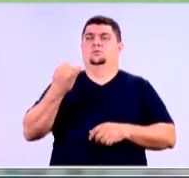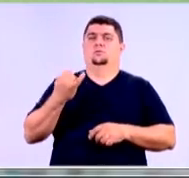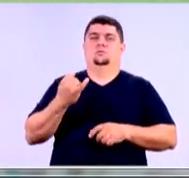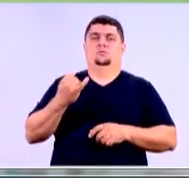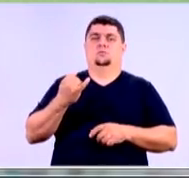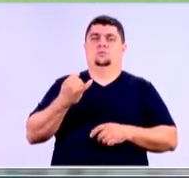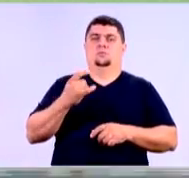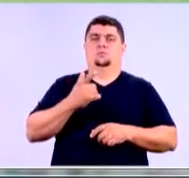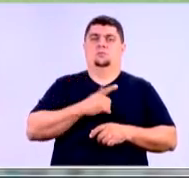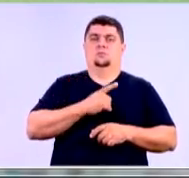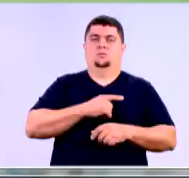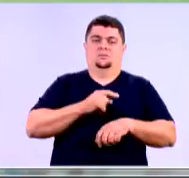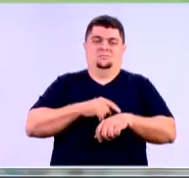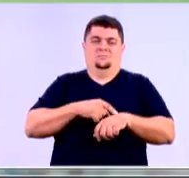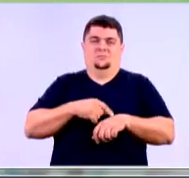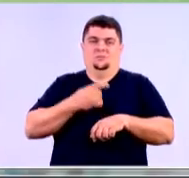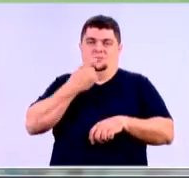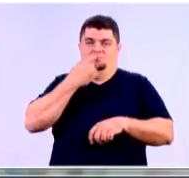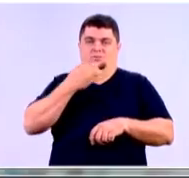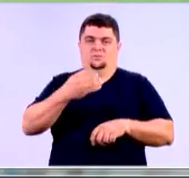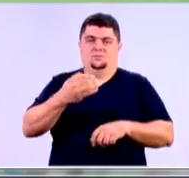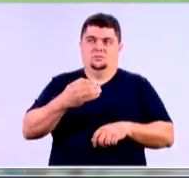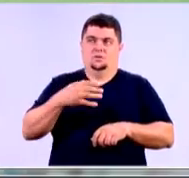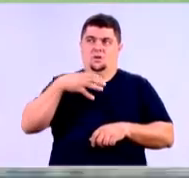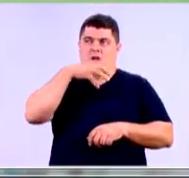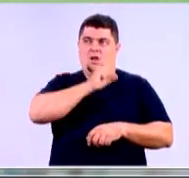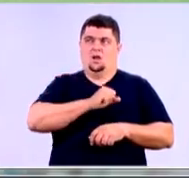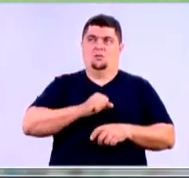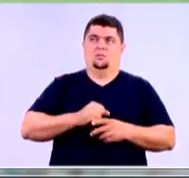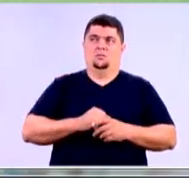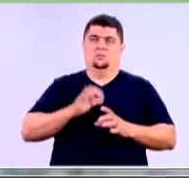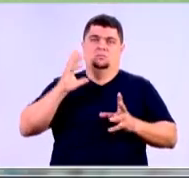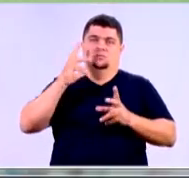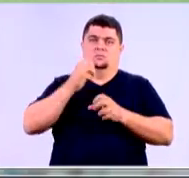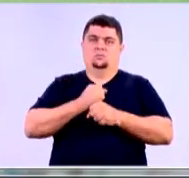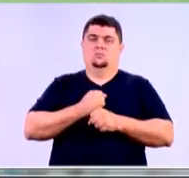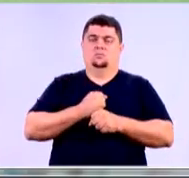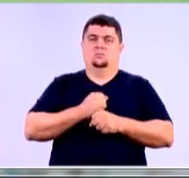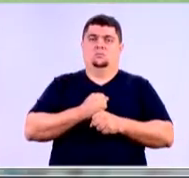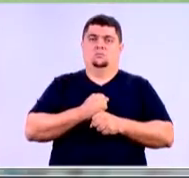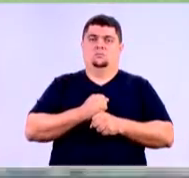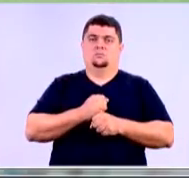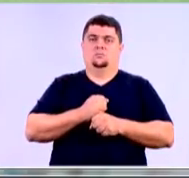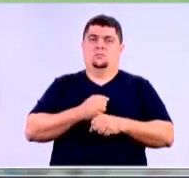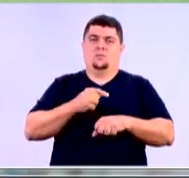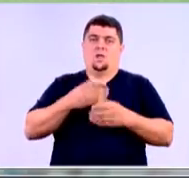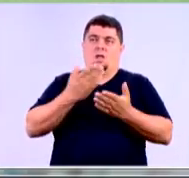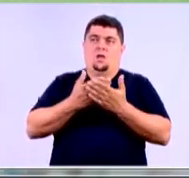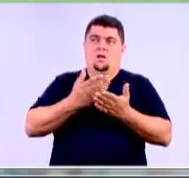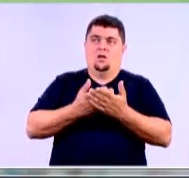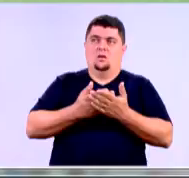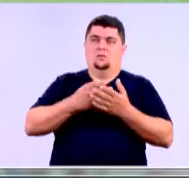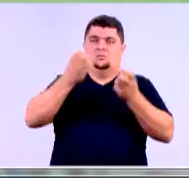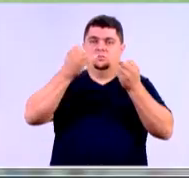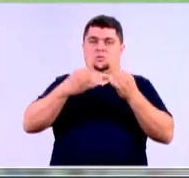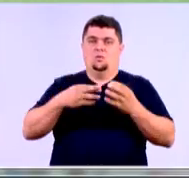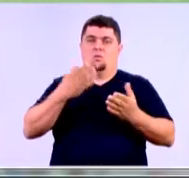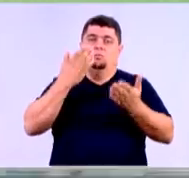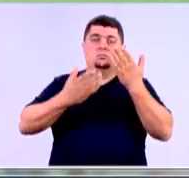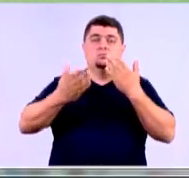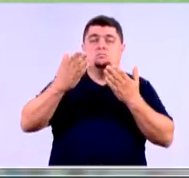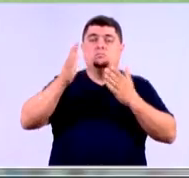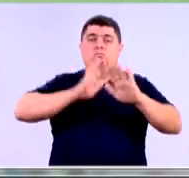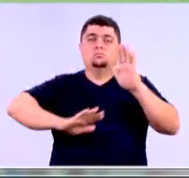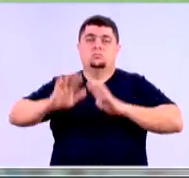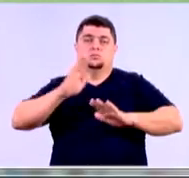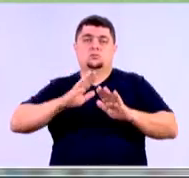A gente está um pouquinho estourado de tempo, a gente vai passar muito brevemente pela revisão do nosso conteúdo. Ok. Na aula de hoje falamos de risco de crédito, dissemos